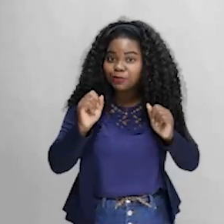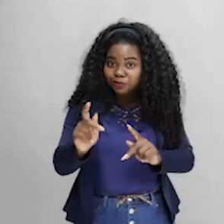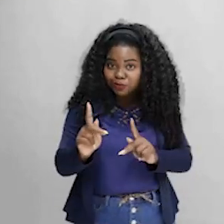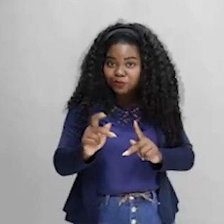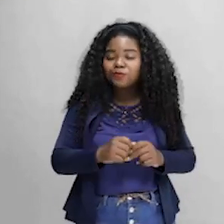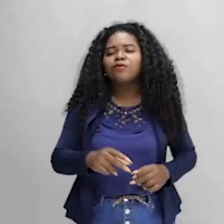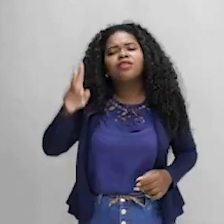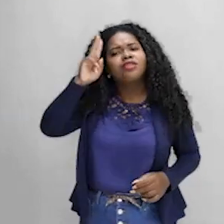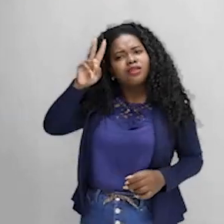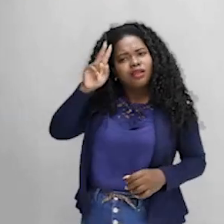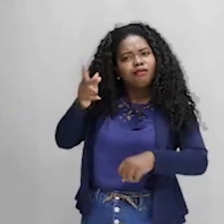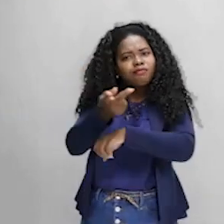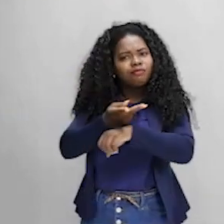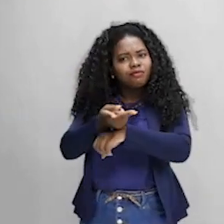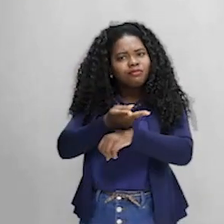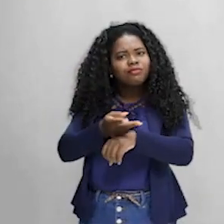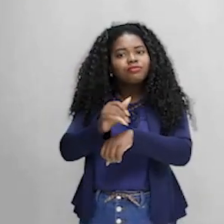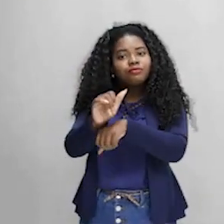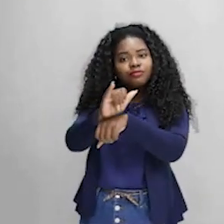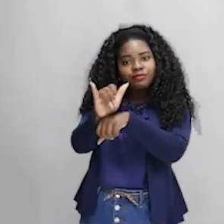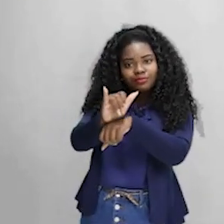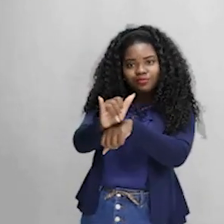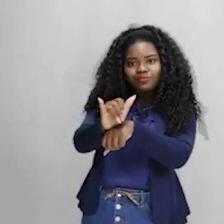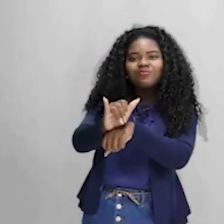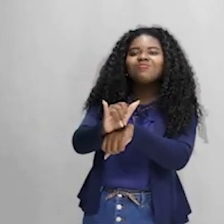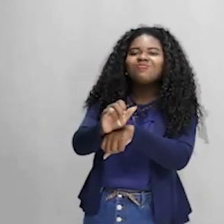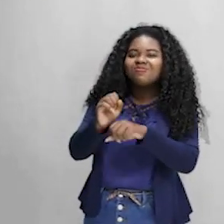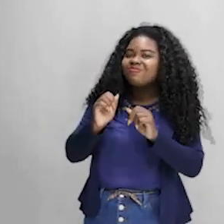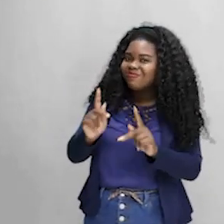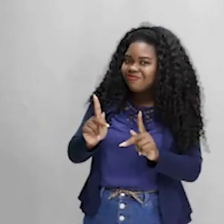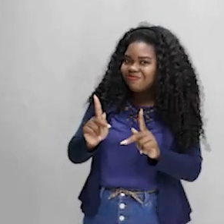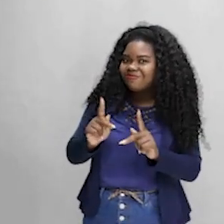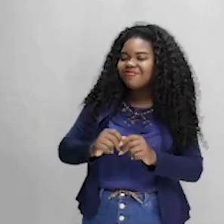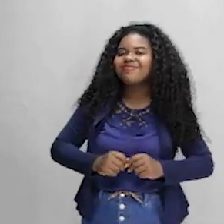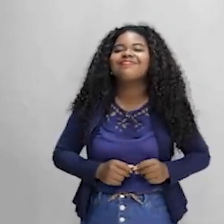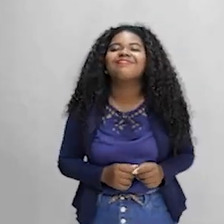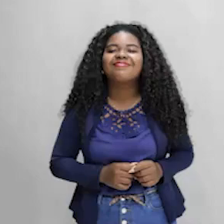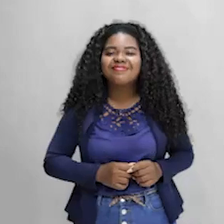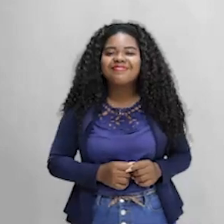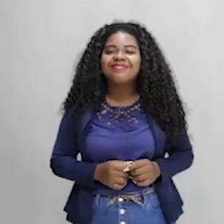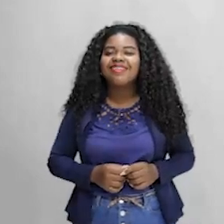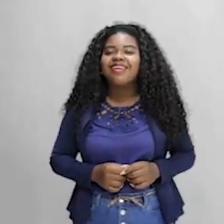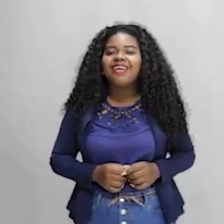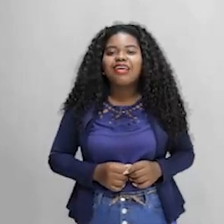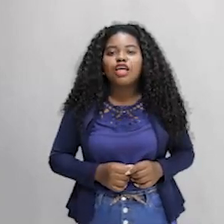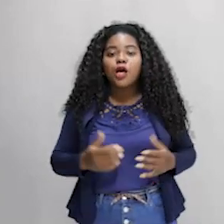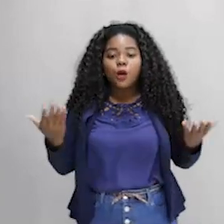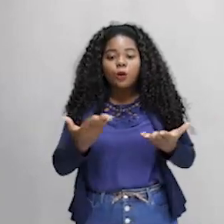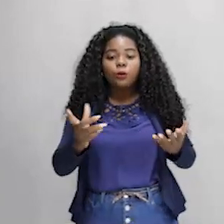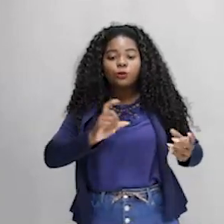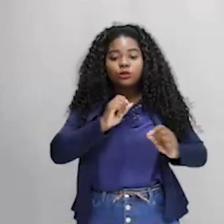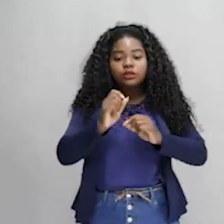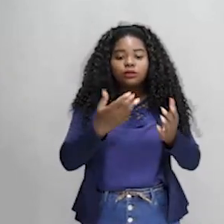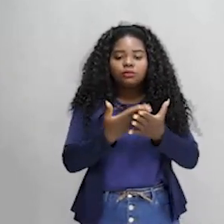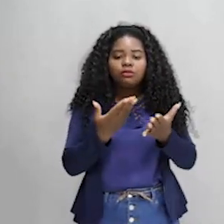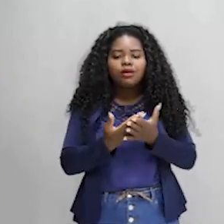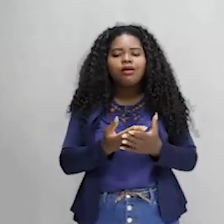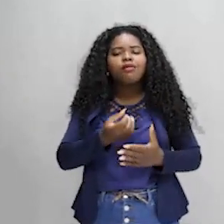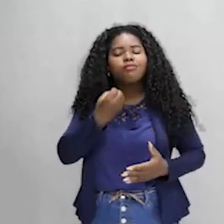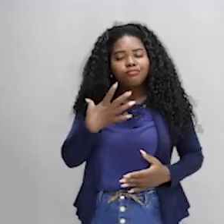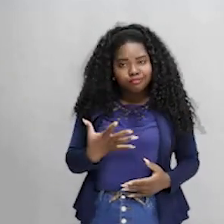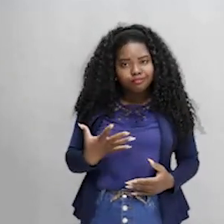Então lembra, nos procura lá na plataforma Gonçalves Dias, beleza? Galerinha, hoje a gente vai ter uma aula bem